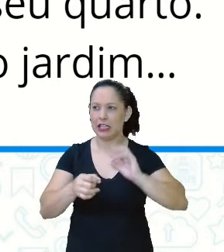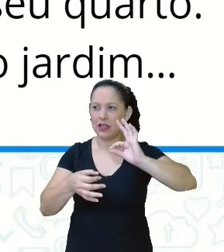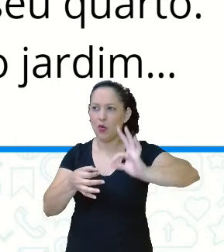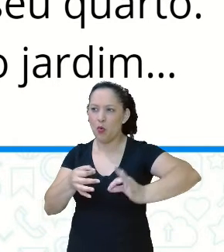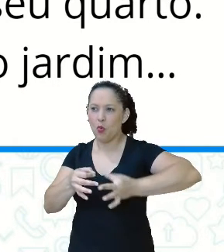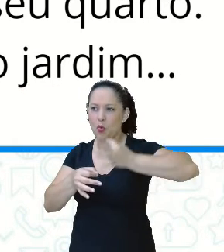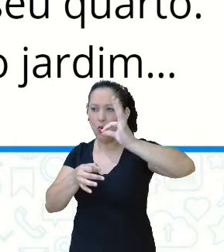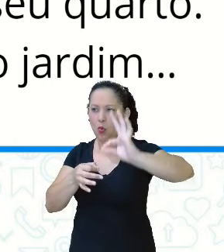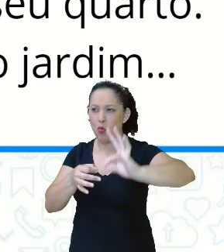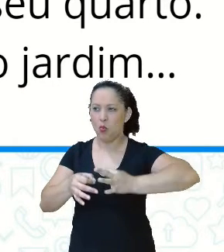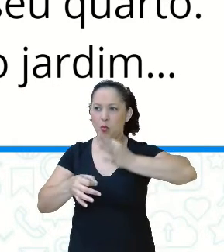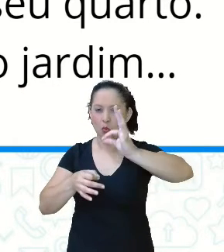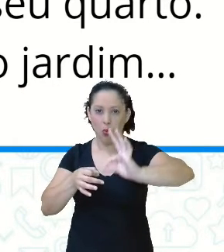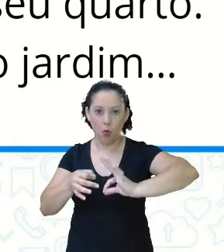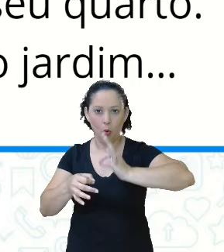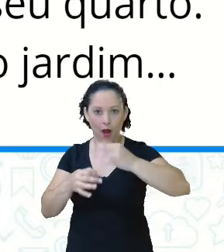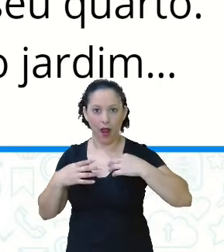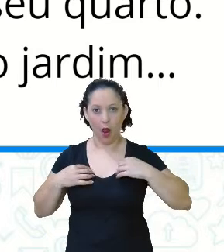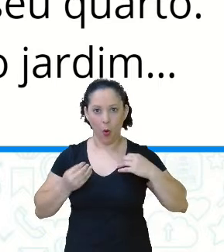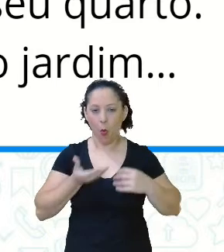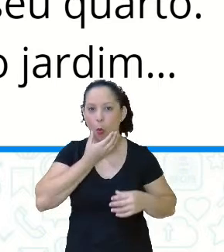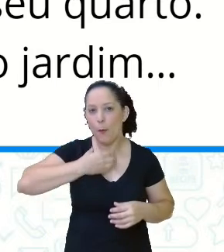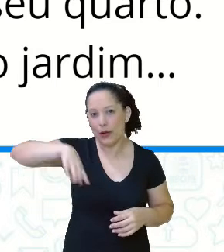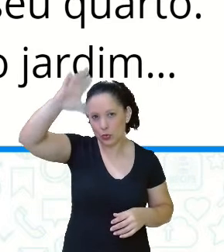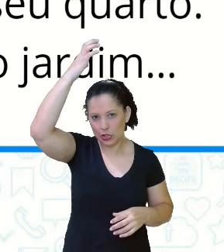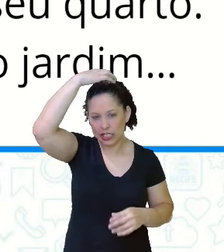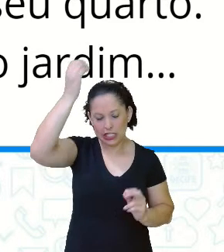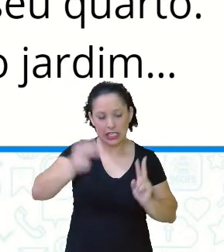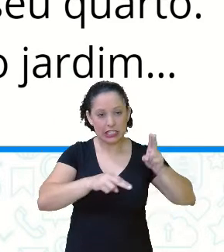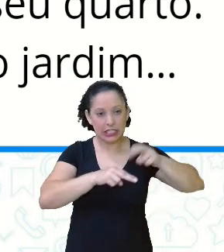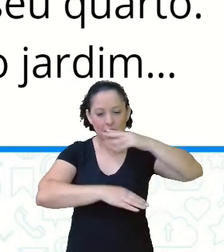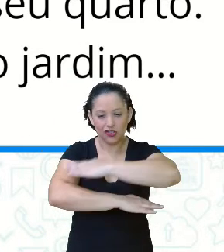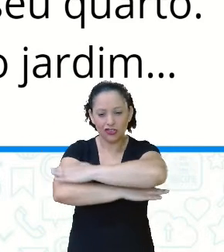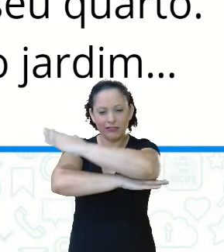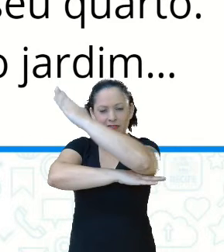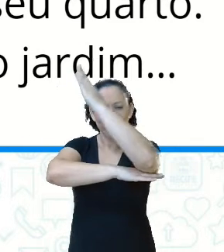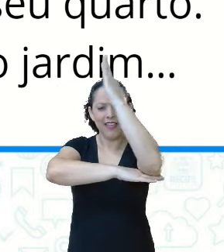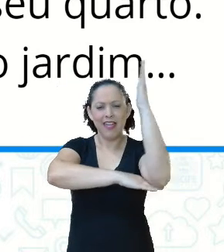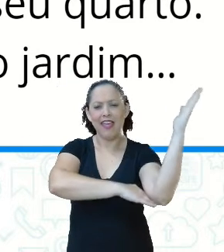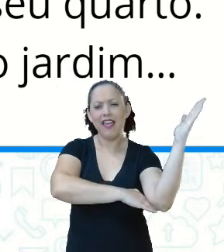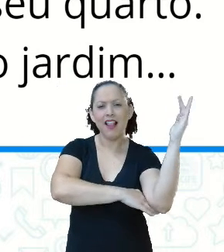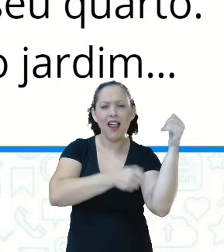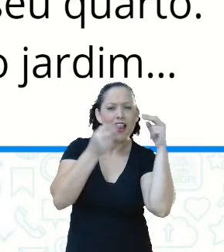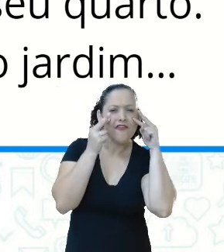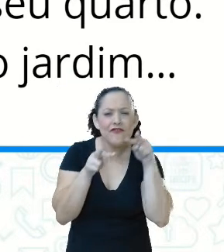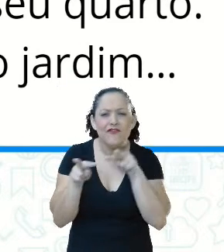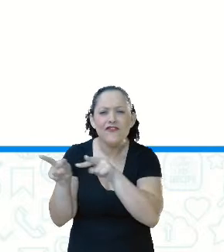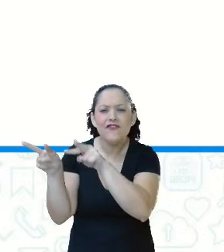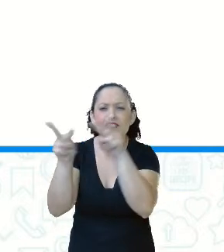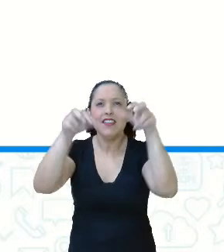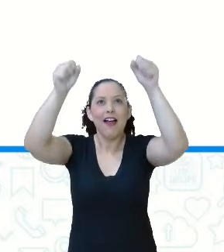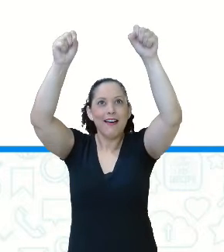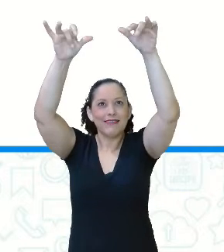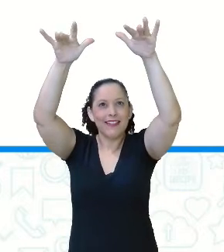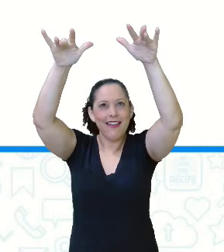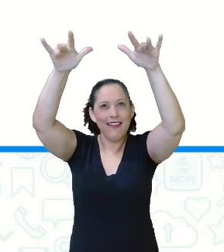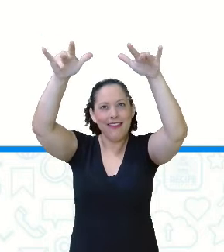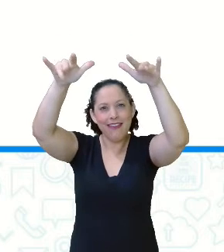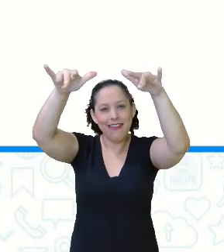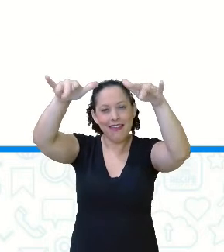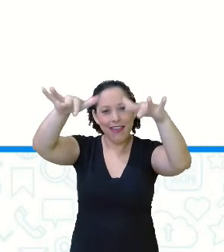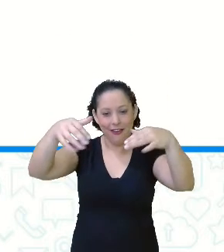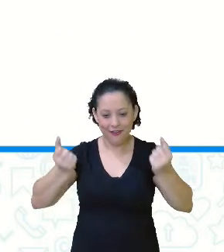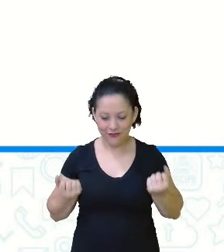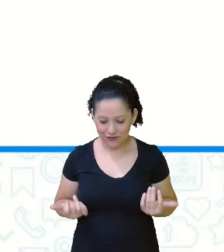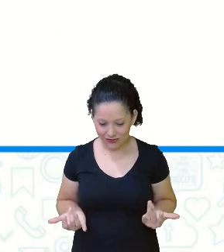costumava sentar-se à janela do seu quarto. Daqui, ela podia ver a neve que caía no jardim. Um certo